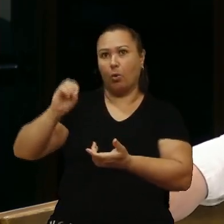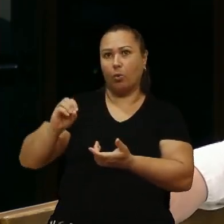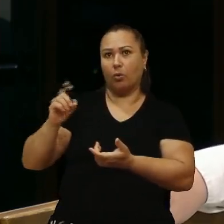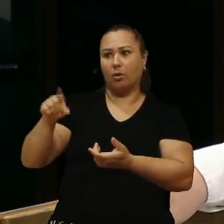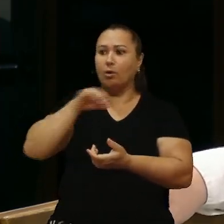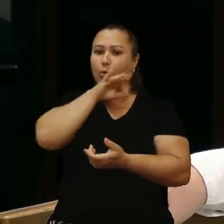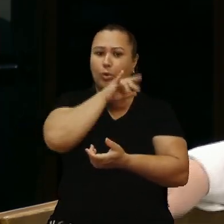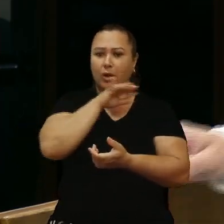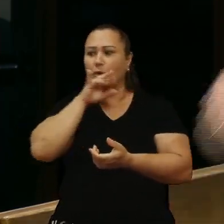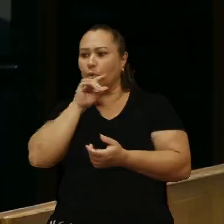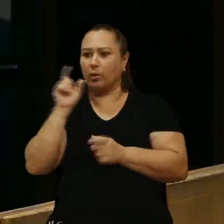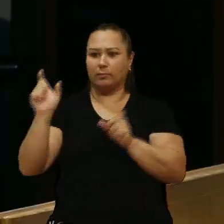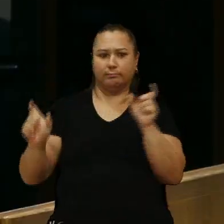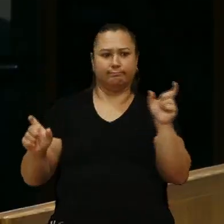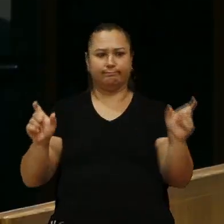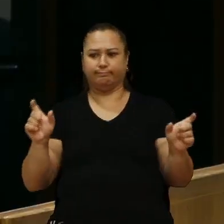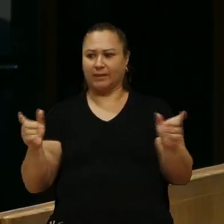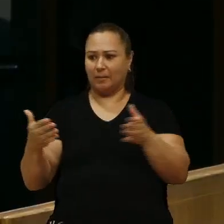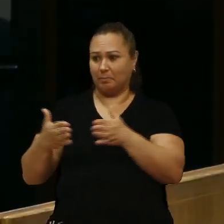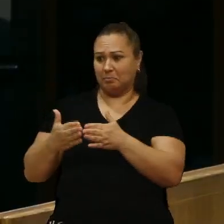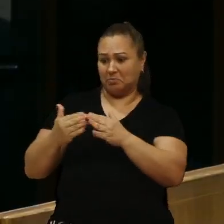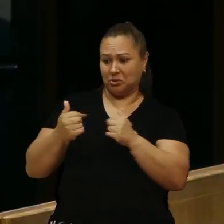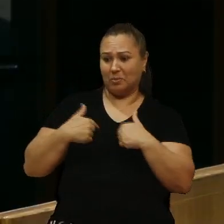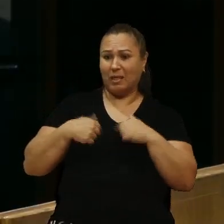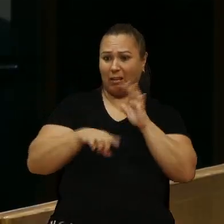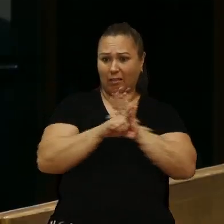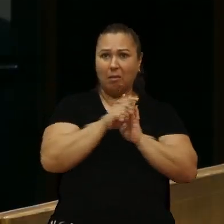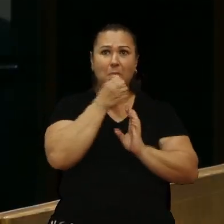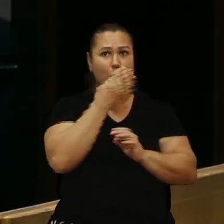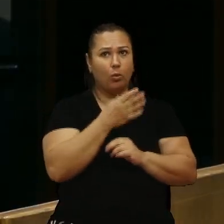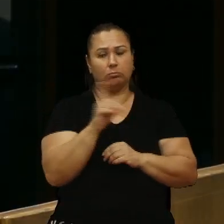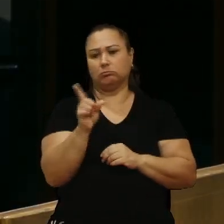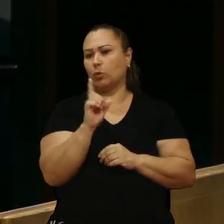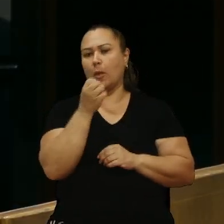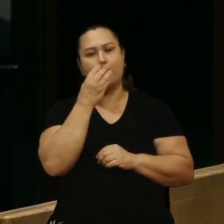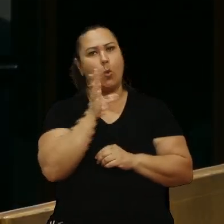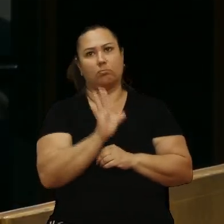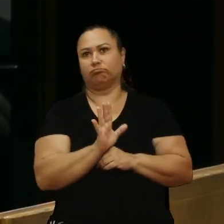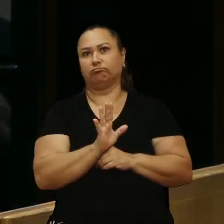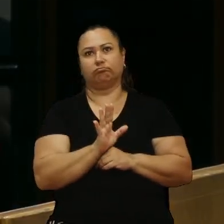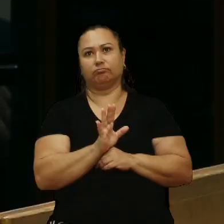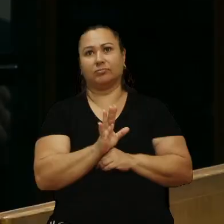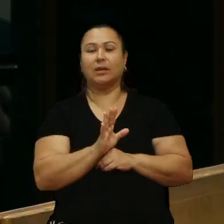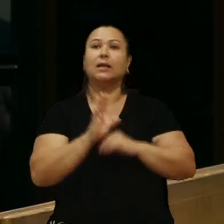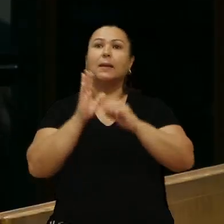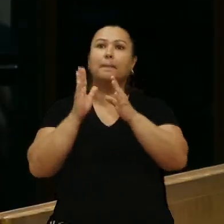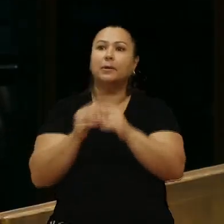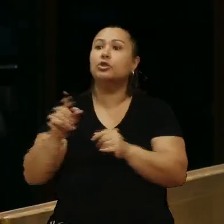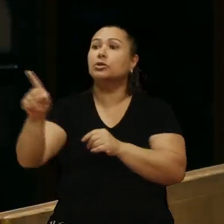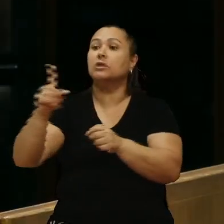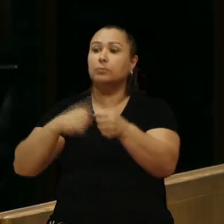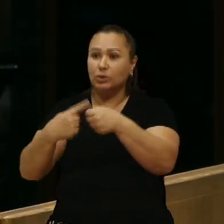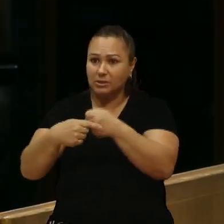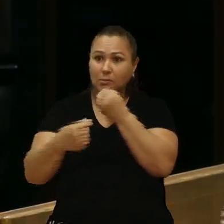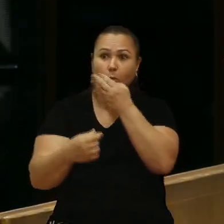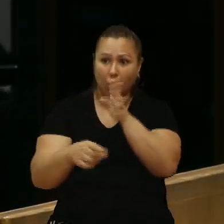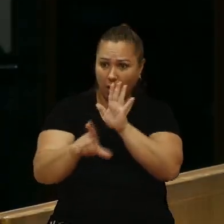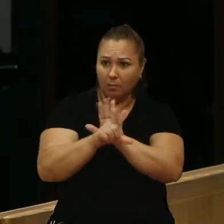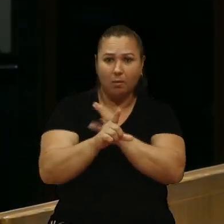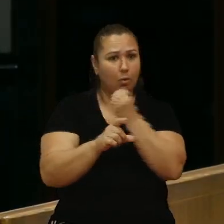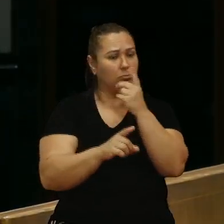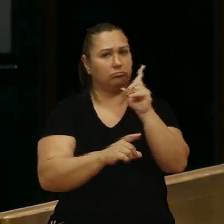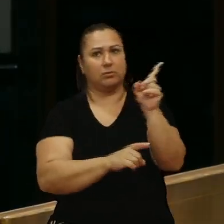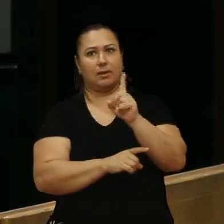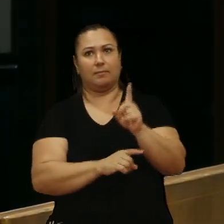para os dois. Se pedir para mim se a lei está boa, não está, professora Vânia. Se pedir para o município se a lei está boa, não está. Se pedir para